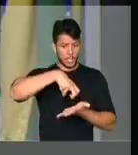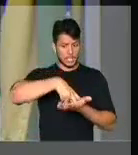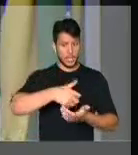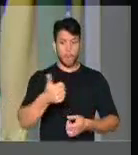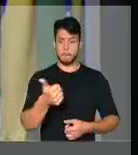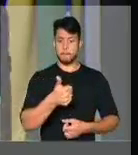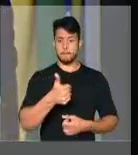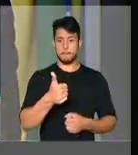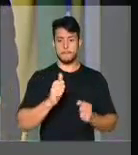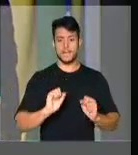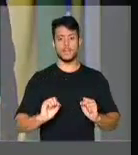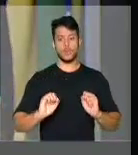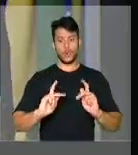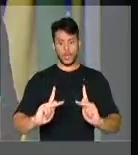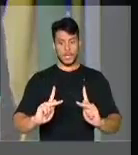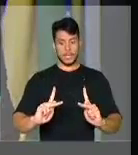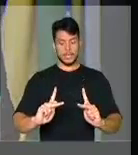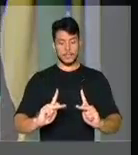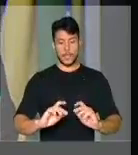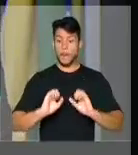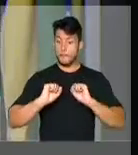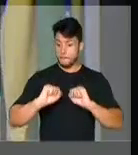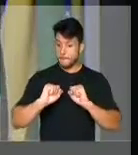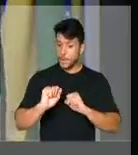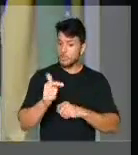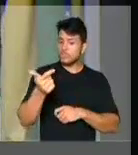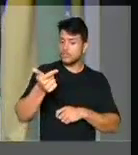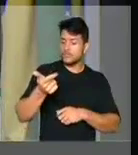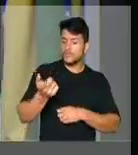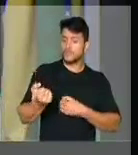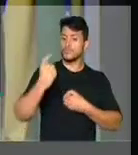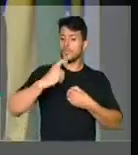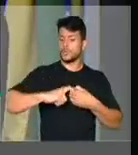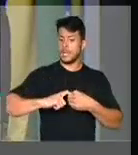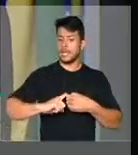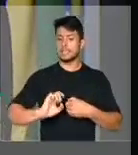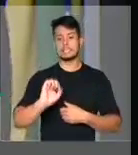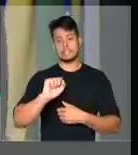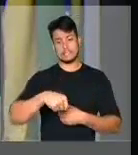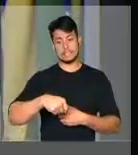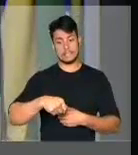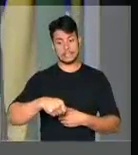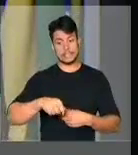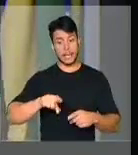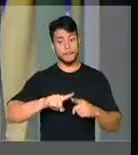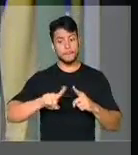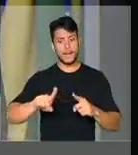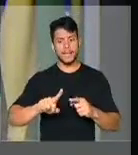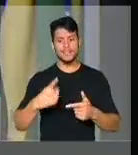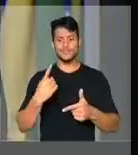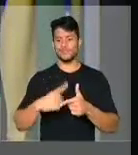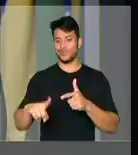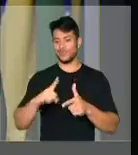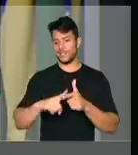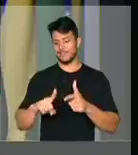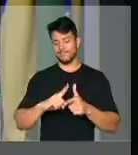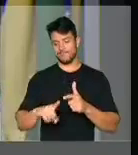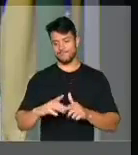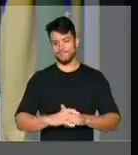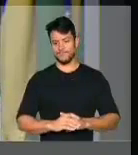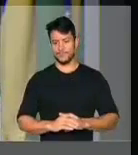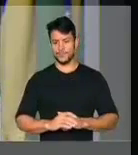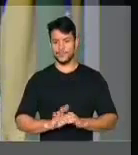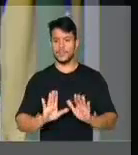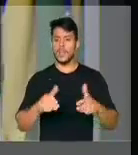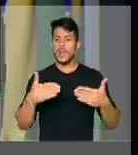instância, é verdade. Que pode ser reformulada, é verdade. Mas o mal que causou?